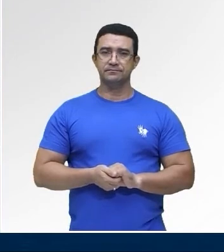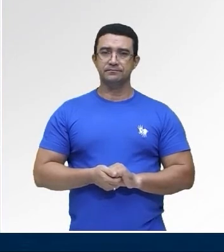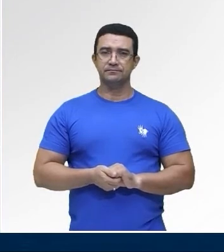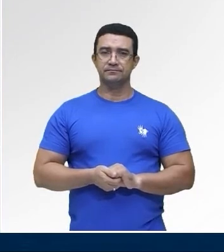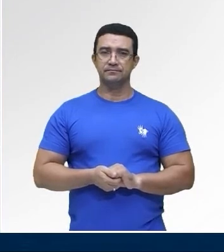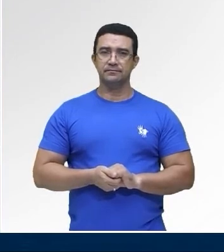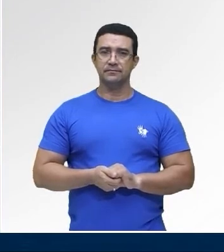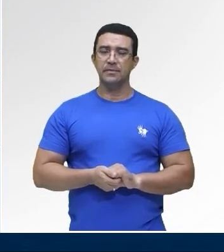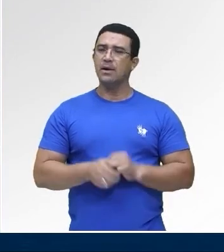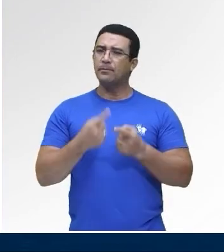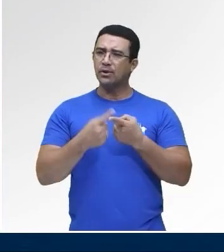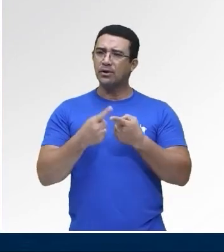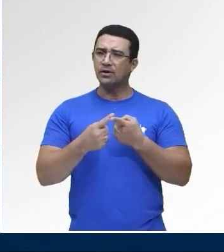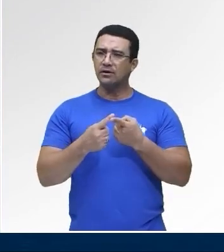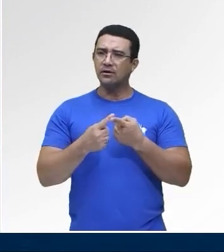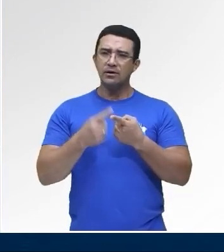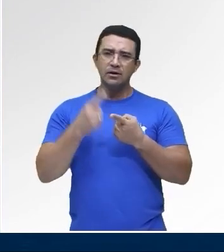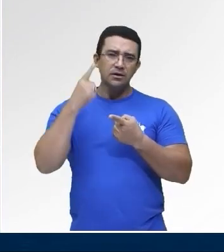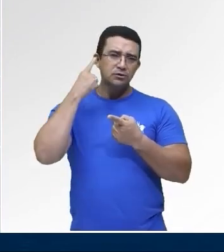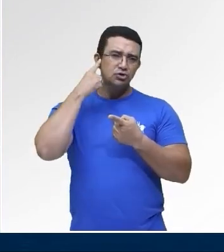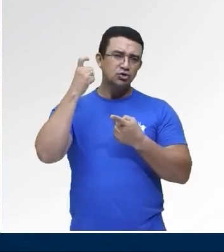o som